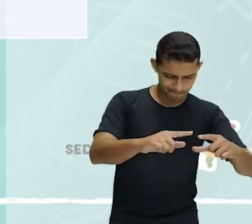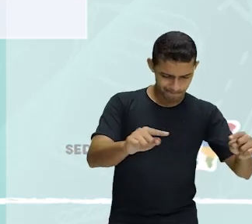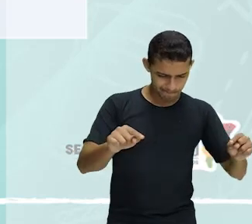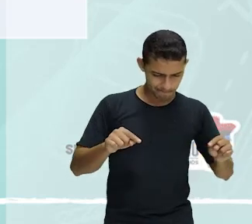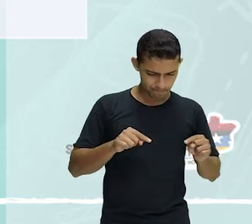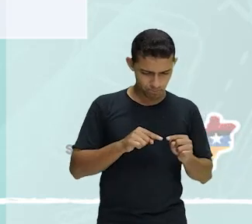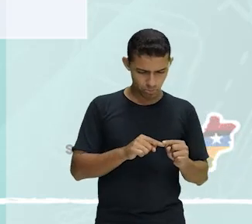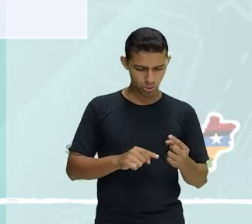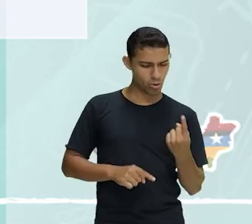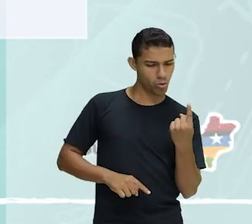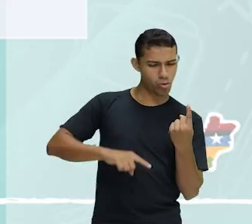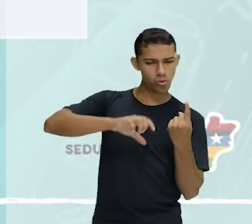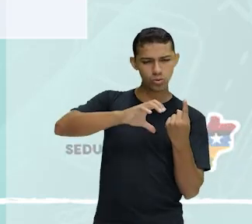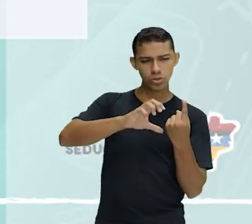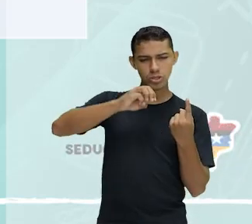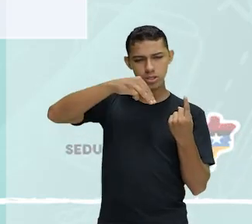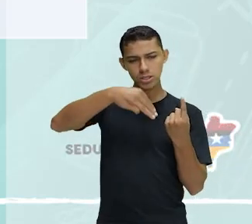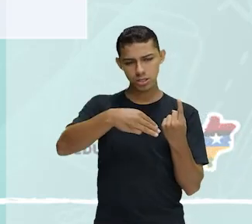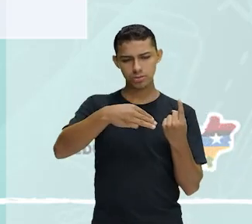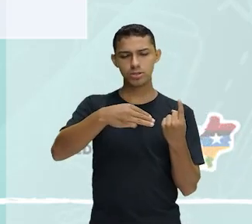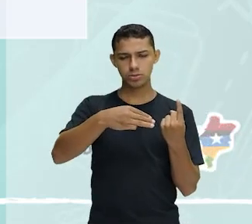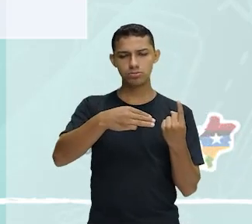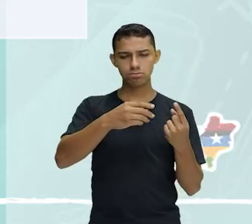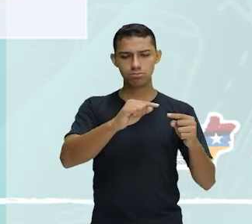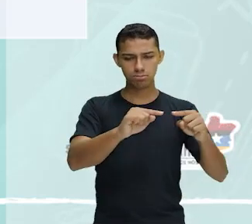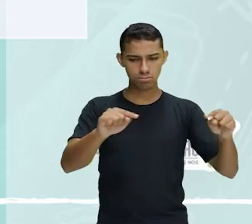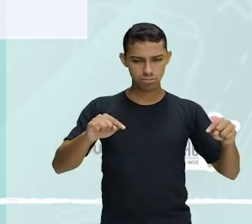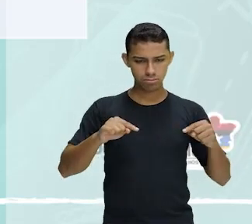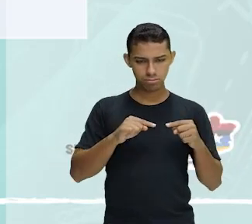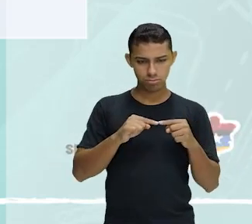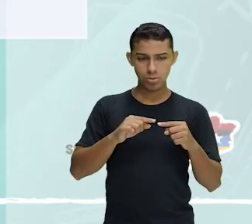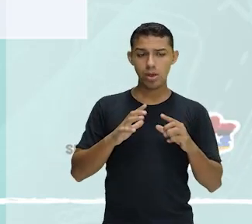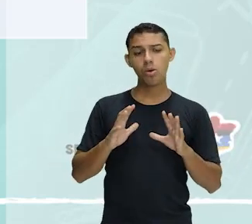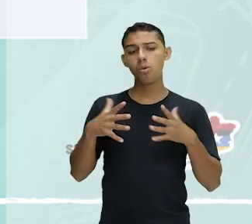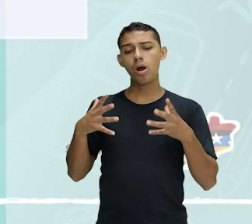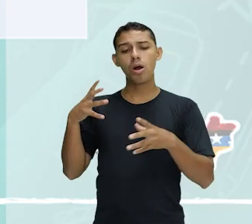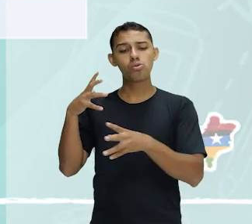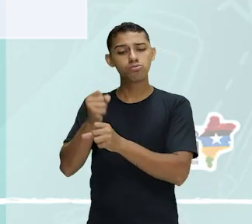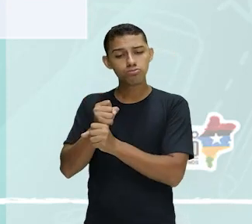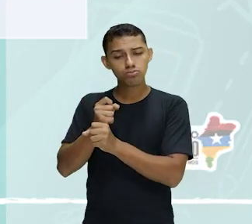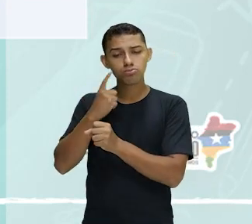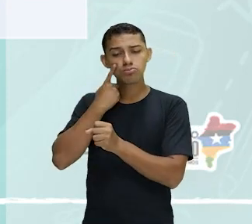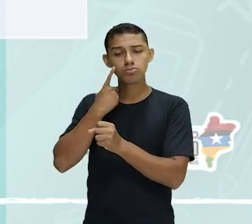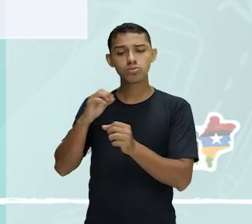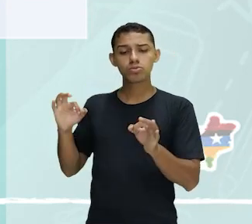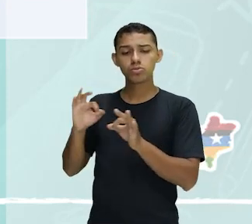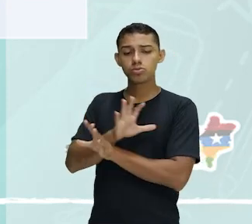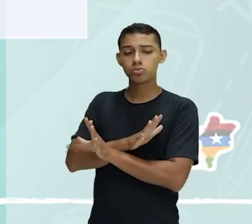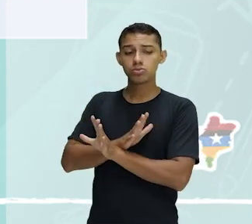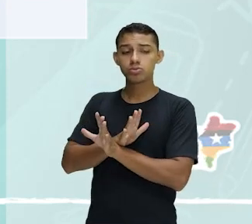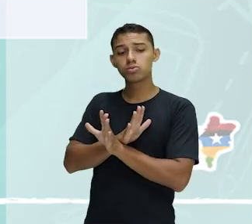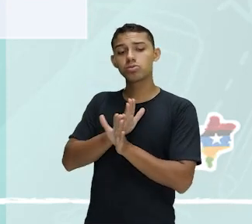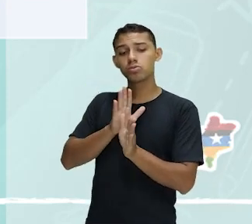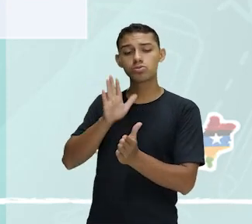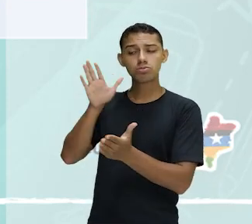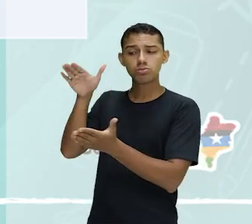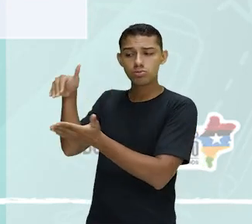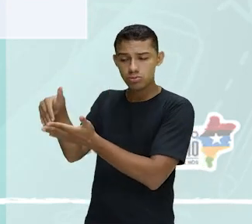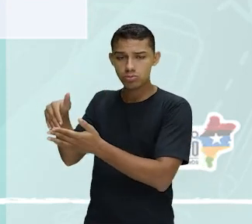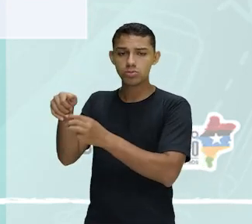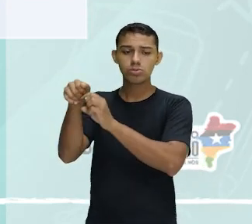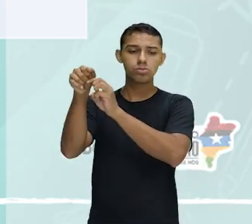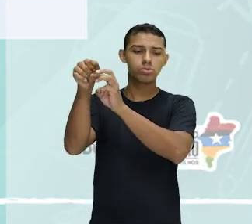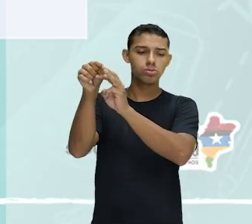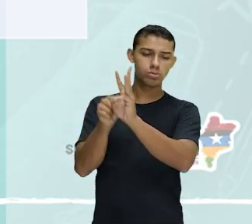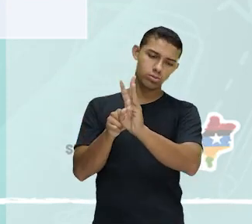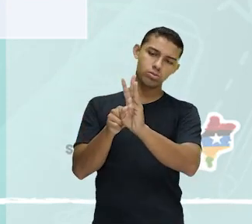obteve 1 centímetro de diâmetro, qual será o diâmetro que ela terá ao final de seu prazo máximo